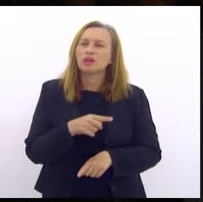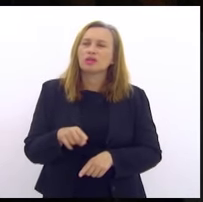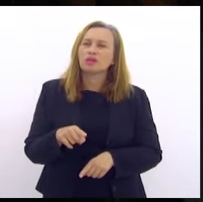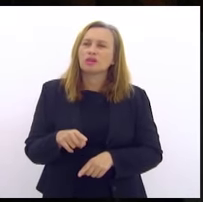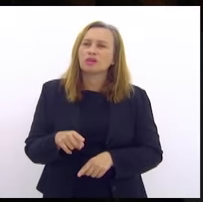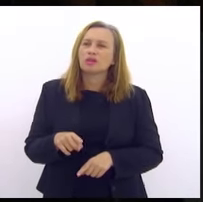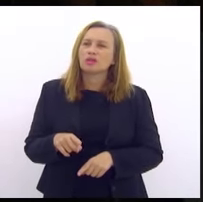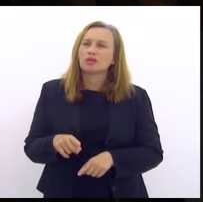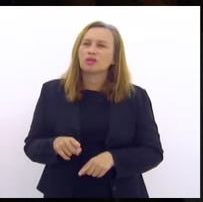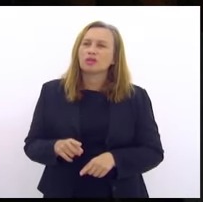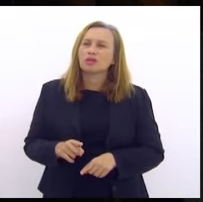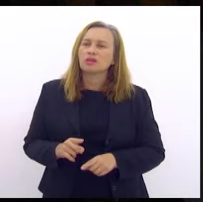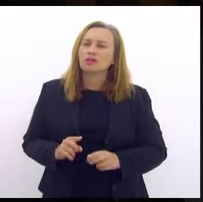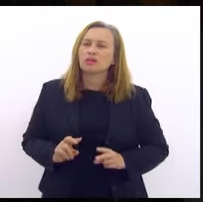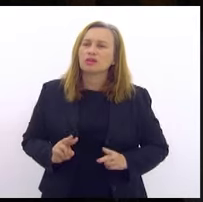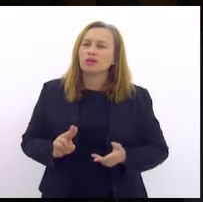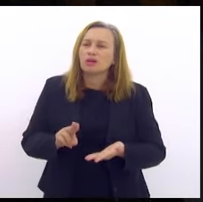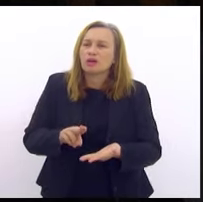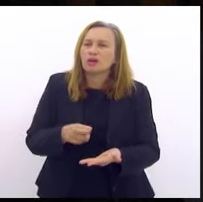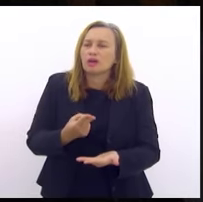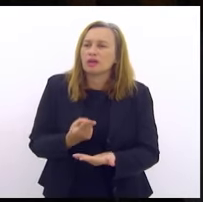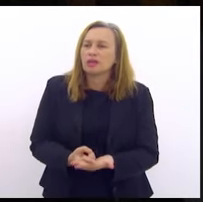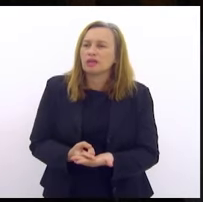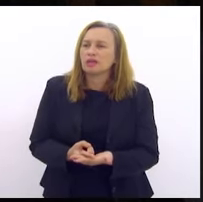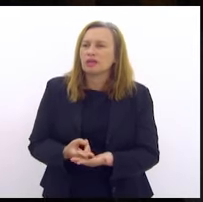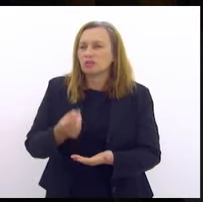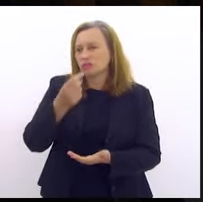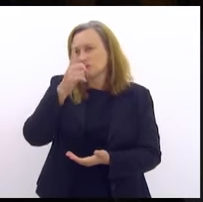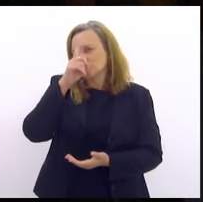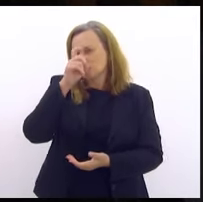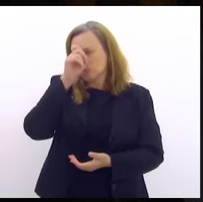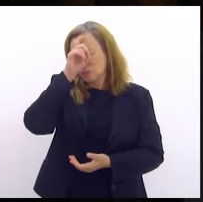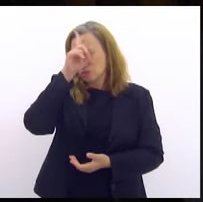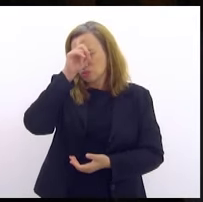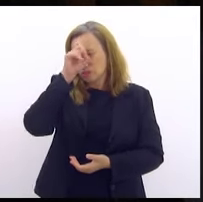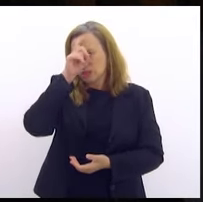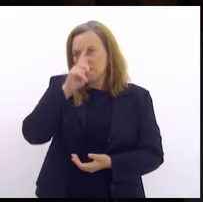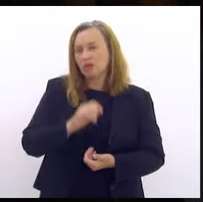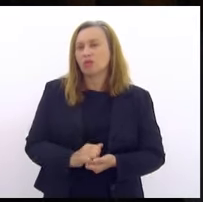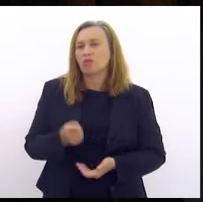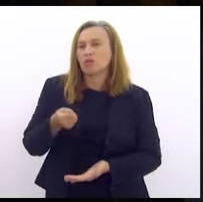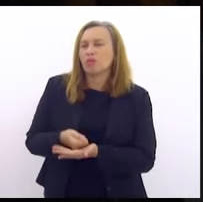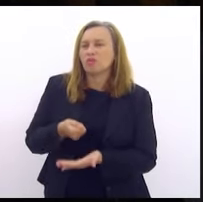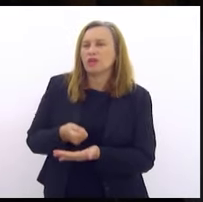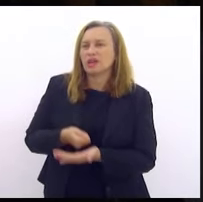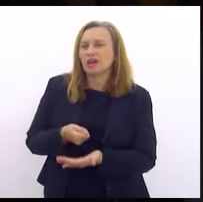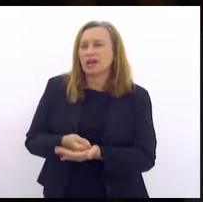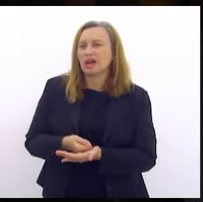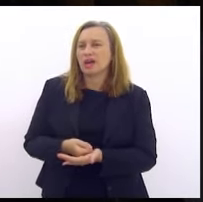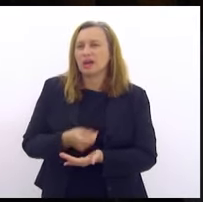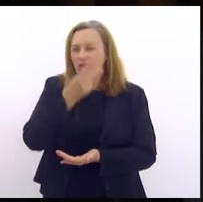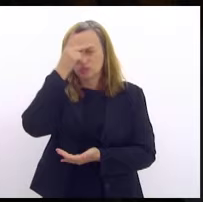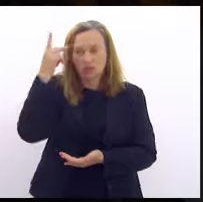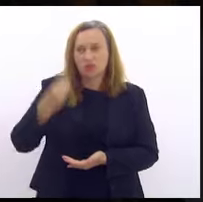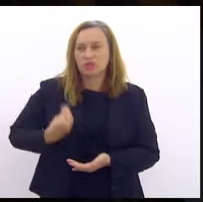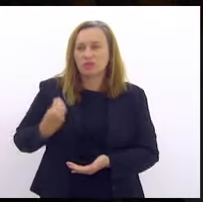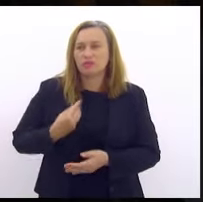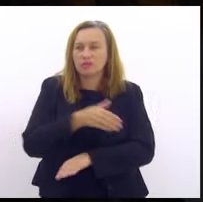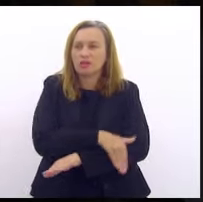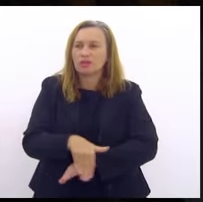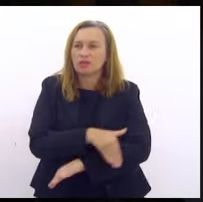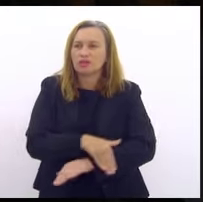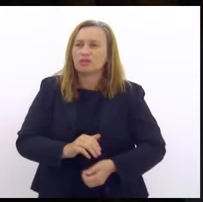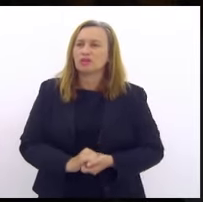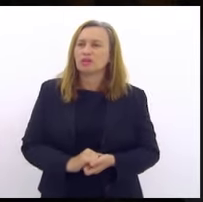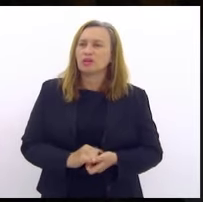compulsória dessa população em situação de rua. Levar para os abrigos à força aquela pessoa que está em situação de rua.